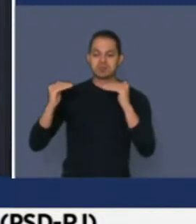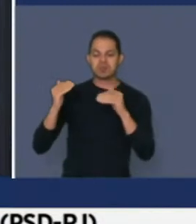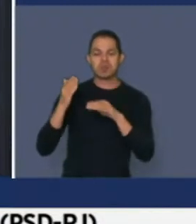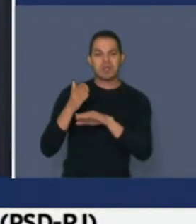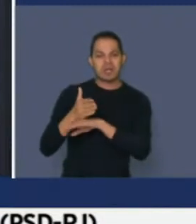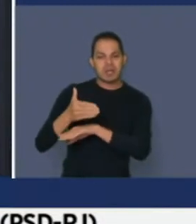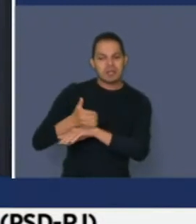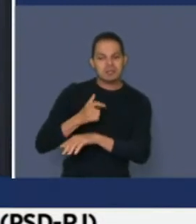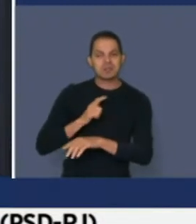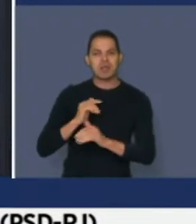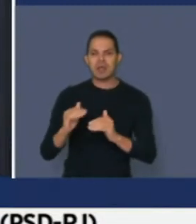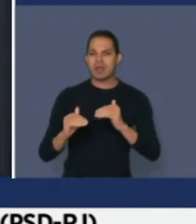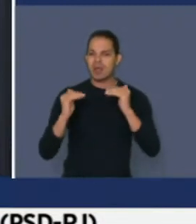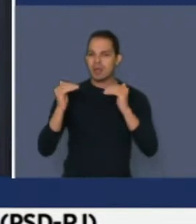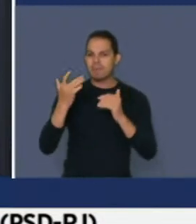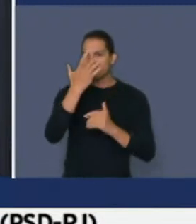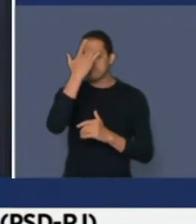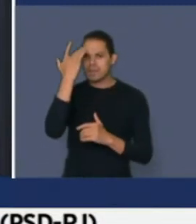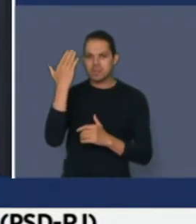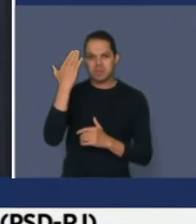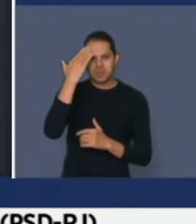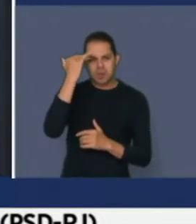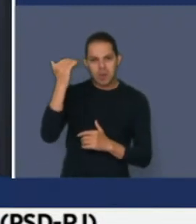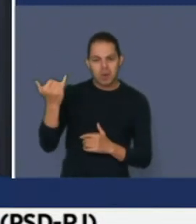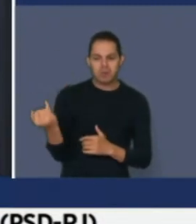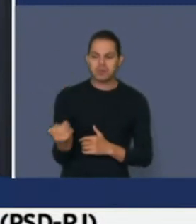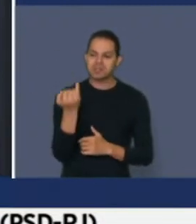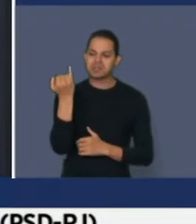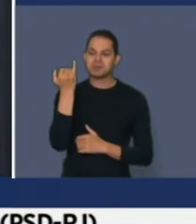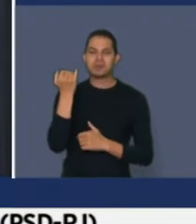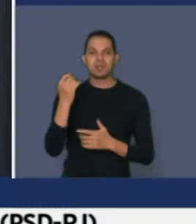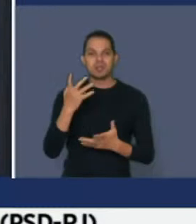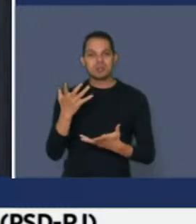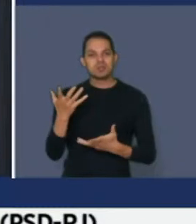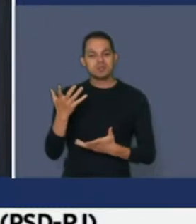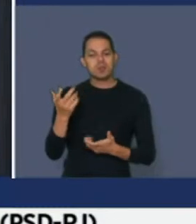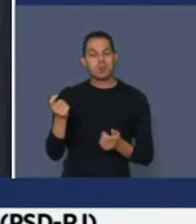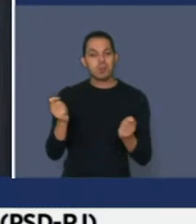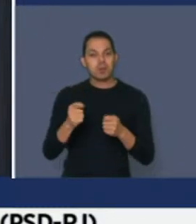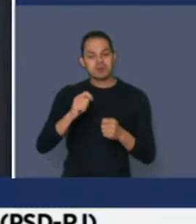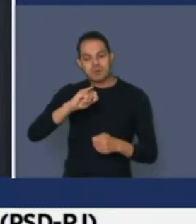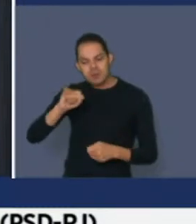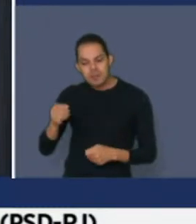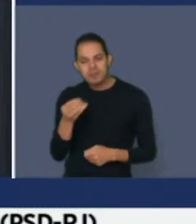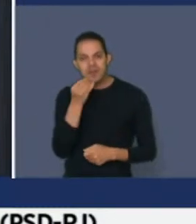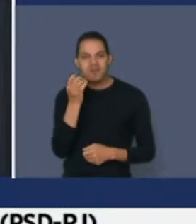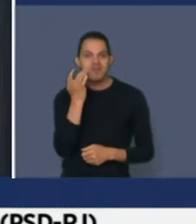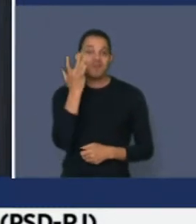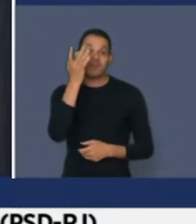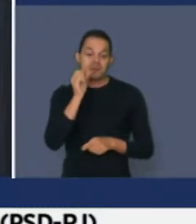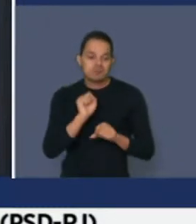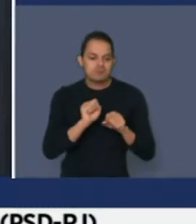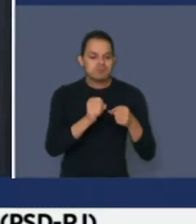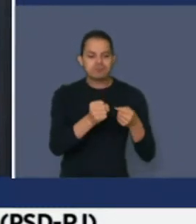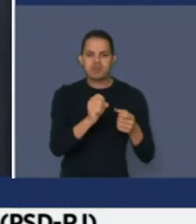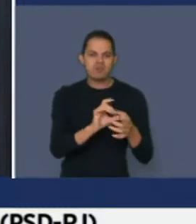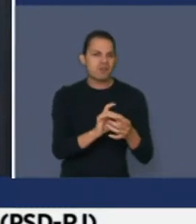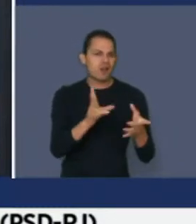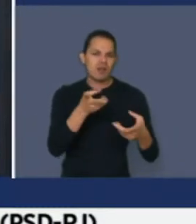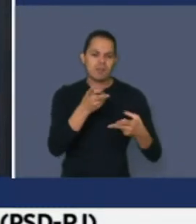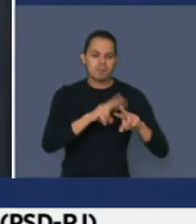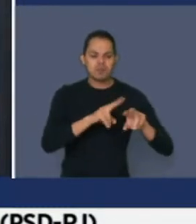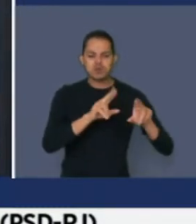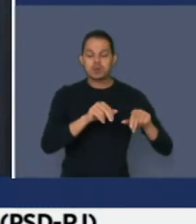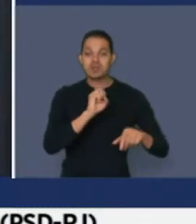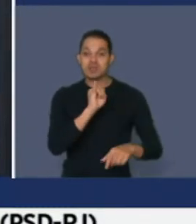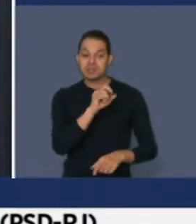outras autoridades públicas e poderia usar dessa influência para facilitar a defesa dele, caso Lucas